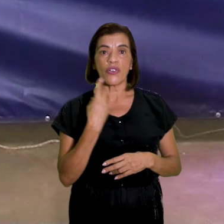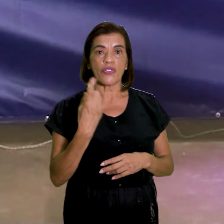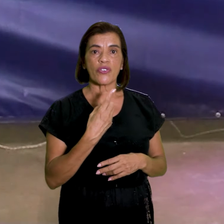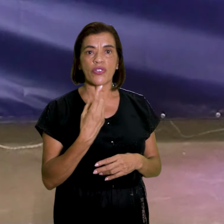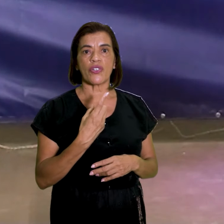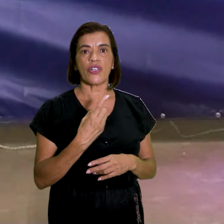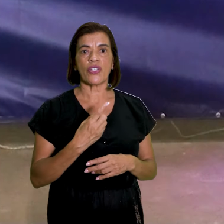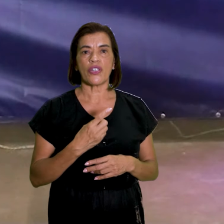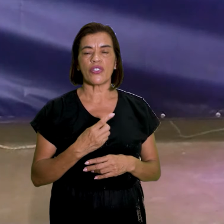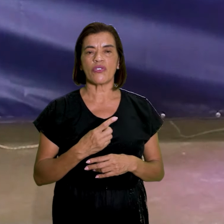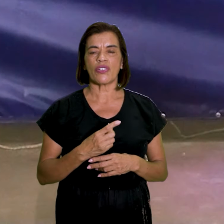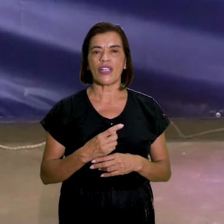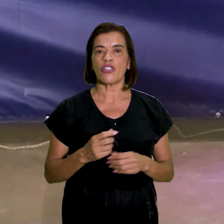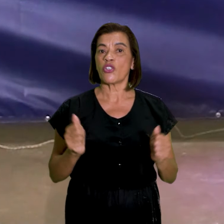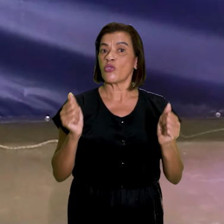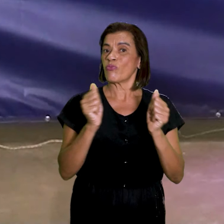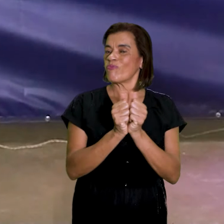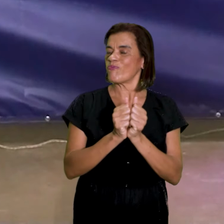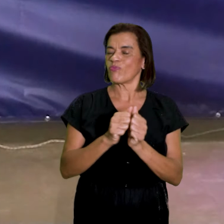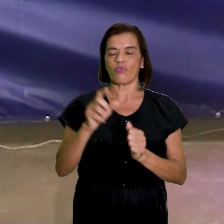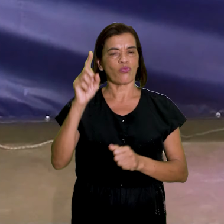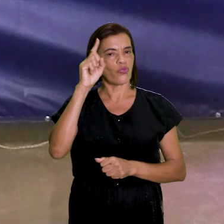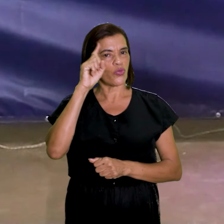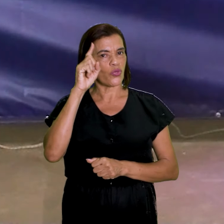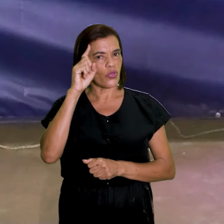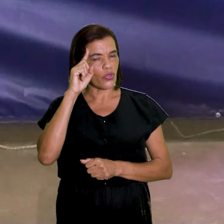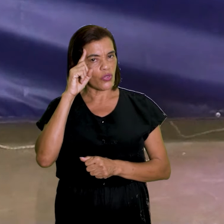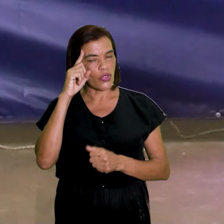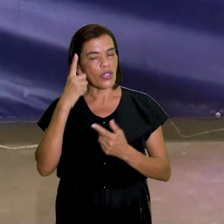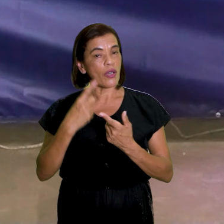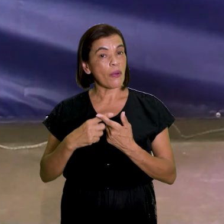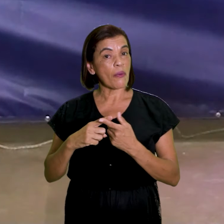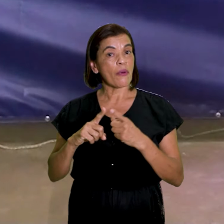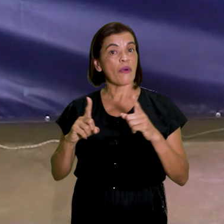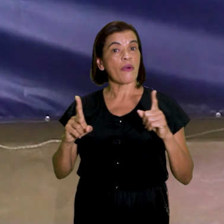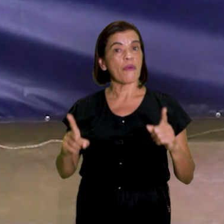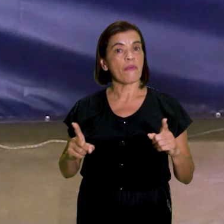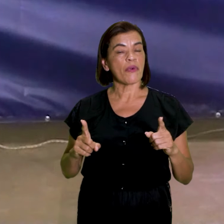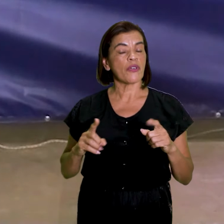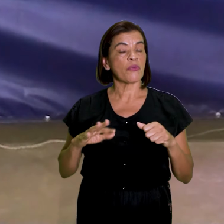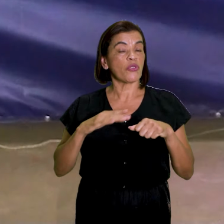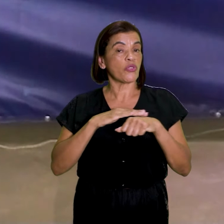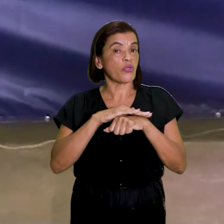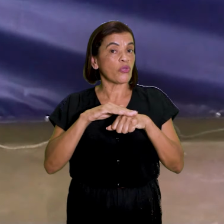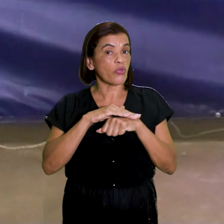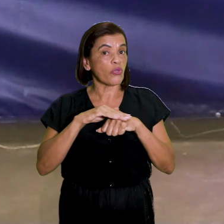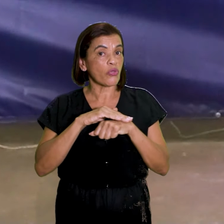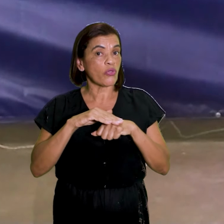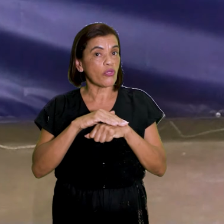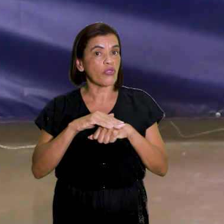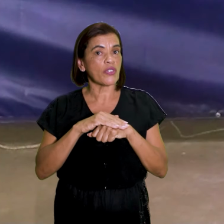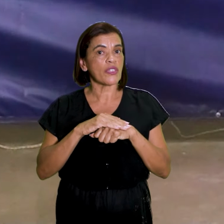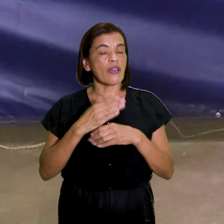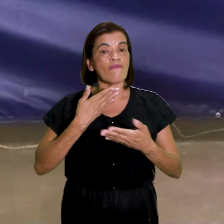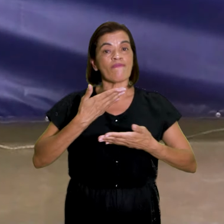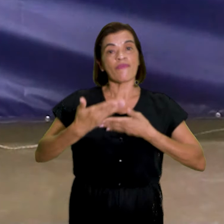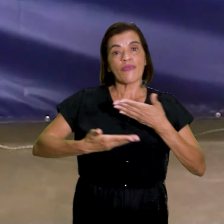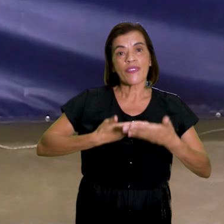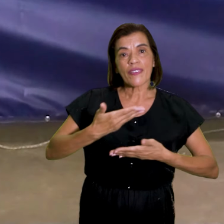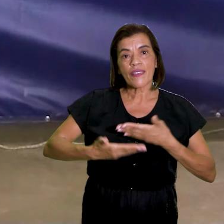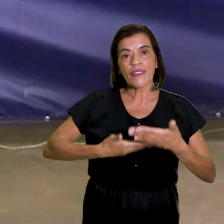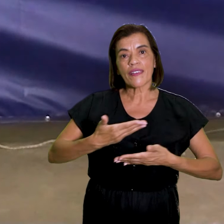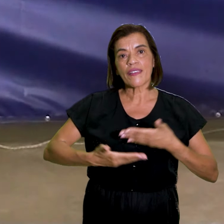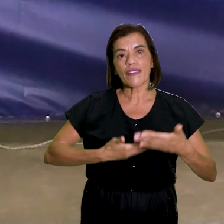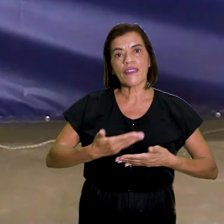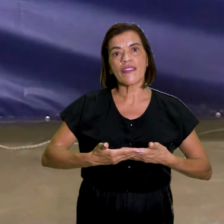não tem todo dia ali no convívio ali, sabe? Mas ali naquele momento ali, junto com a arte, a gente conseguiu interagir,